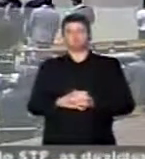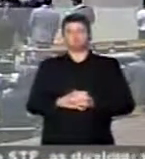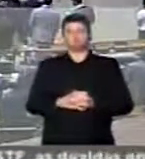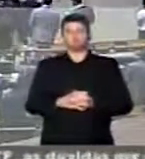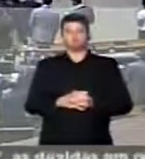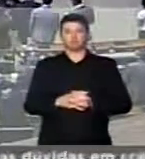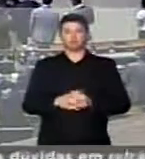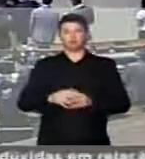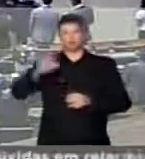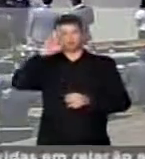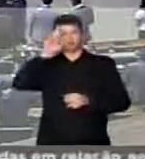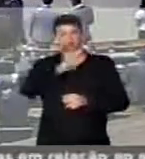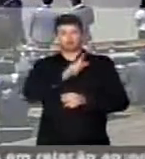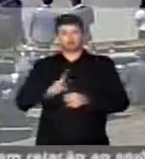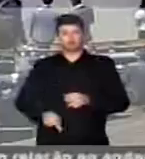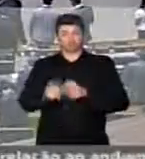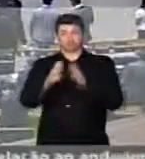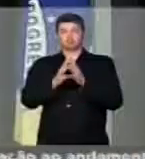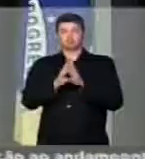Senhor presidente,